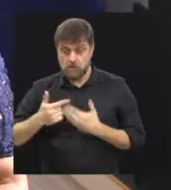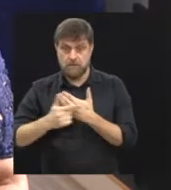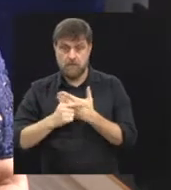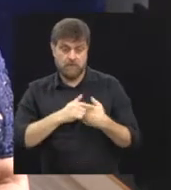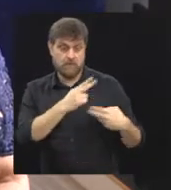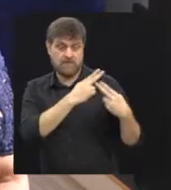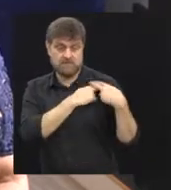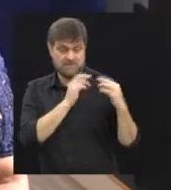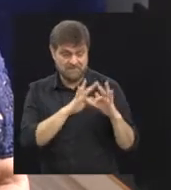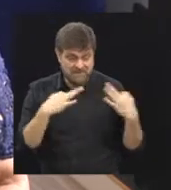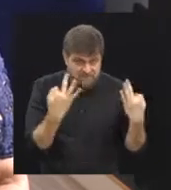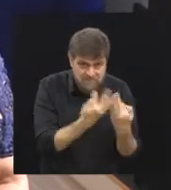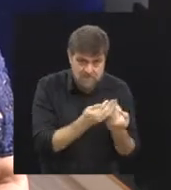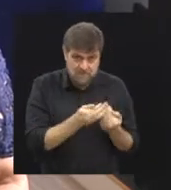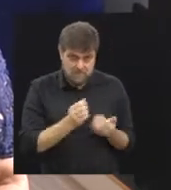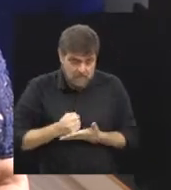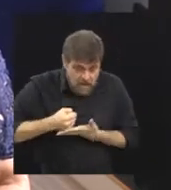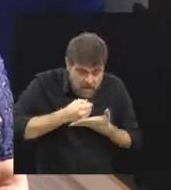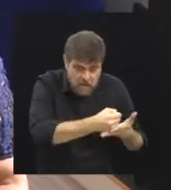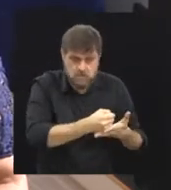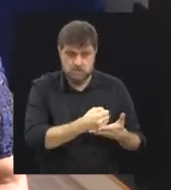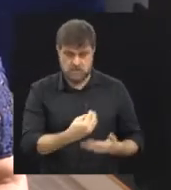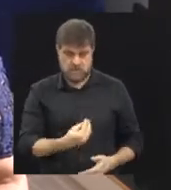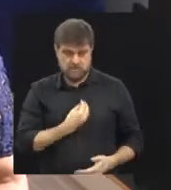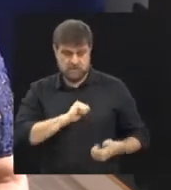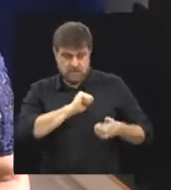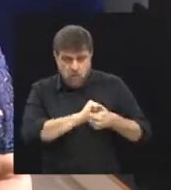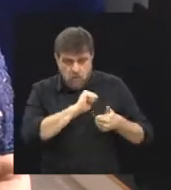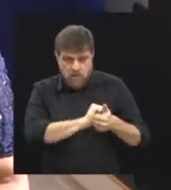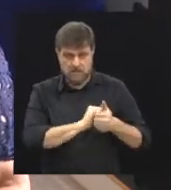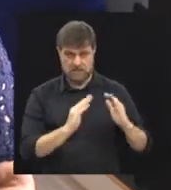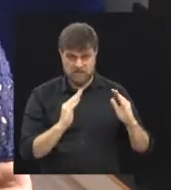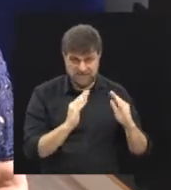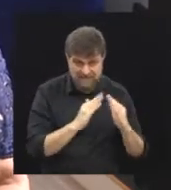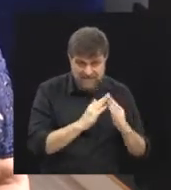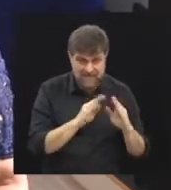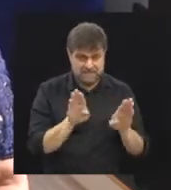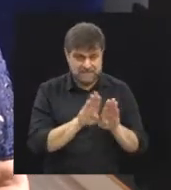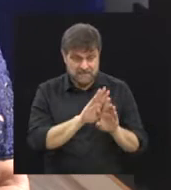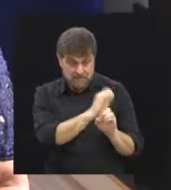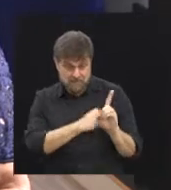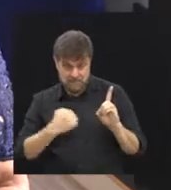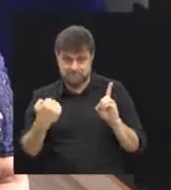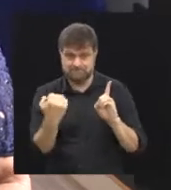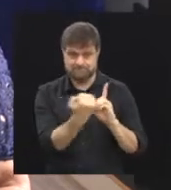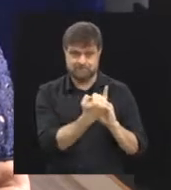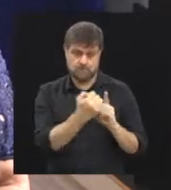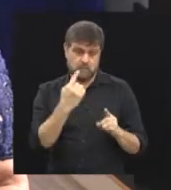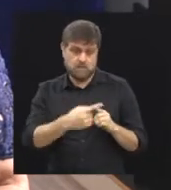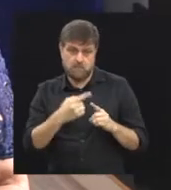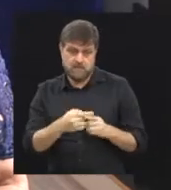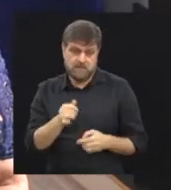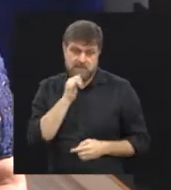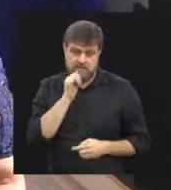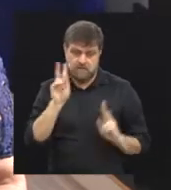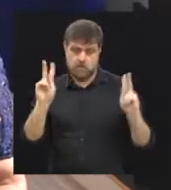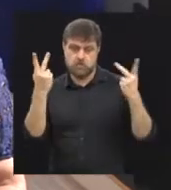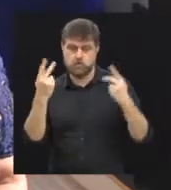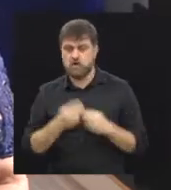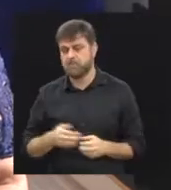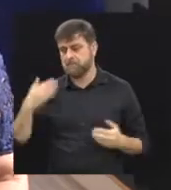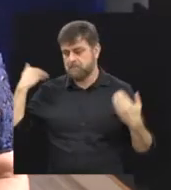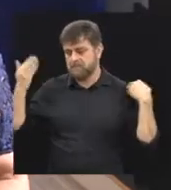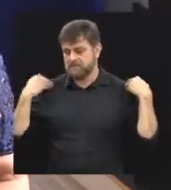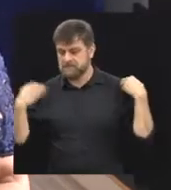essa família a ter qualidade de vida tanto em casa como na sociedade, porque quando você leva um filho no shopping é